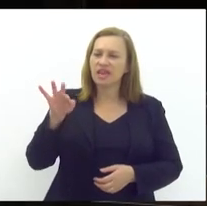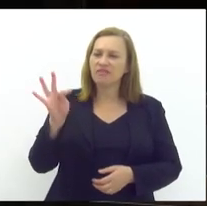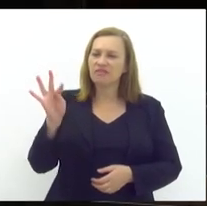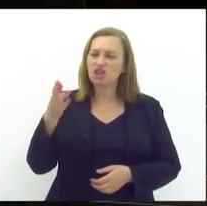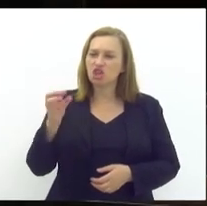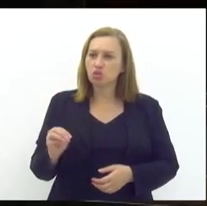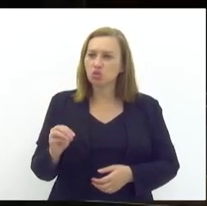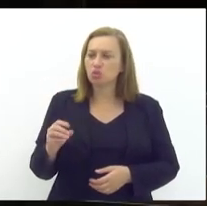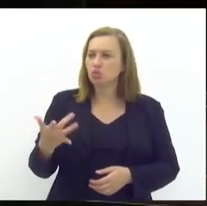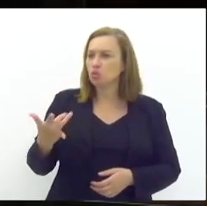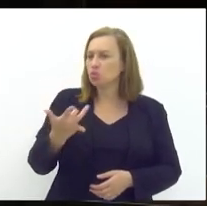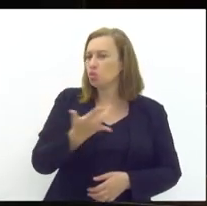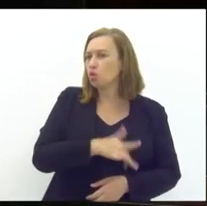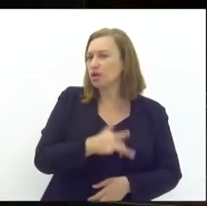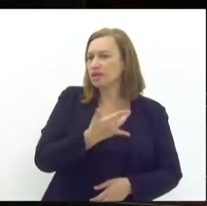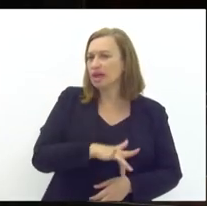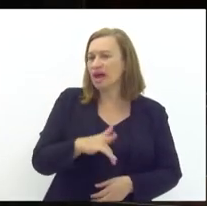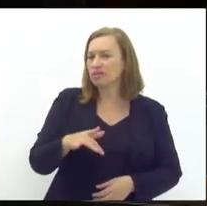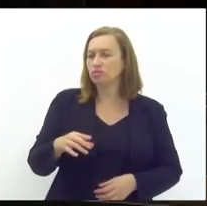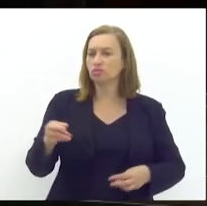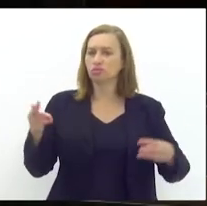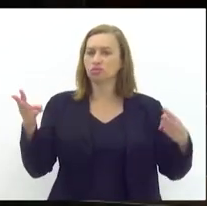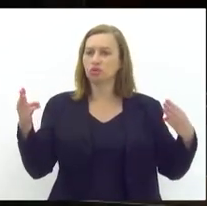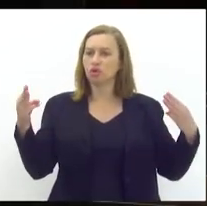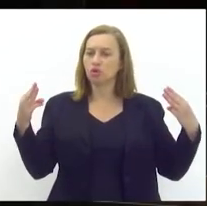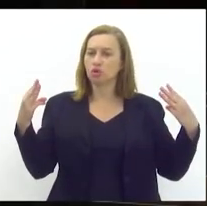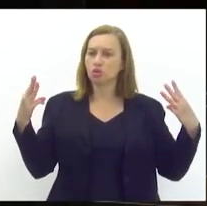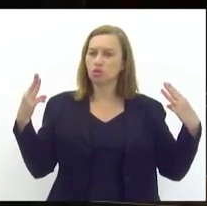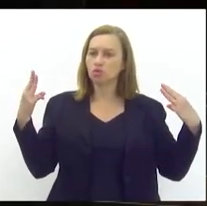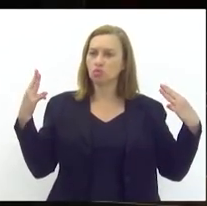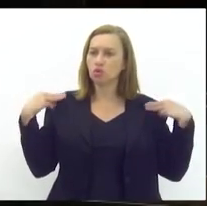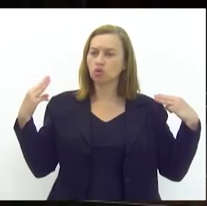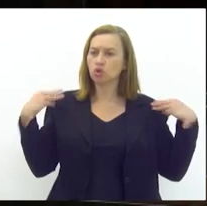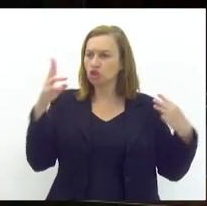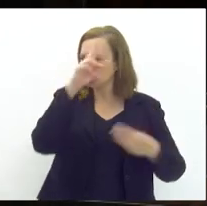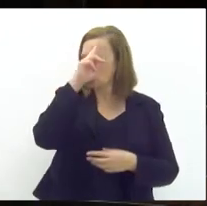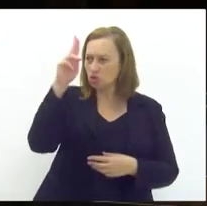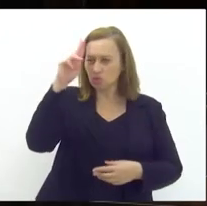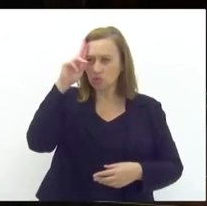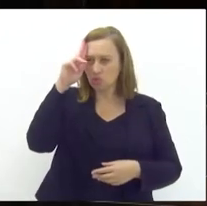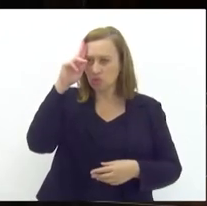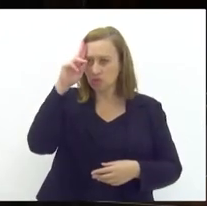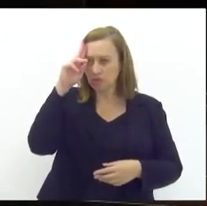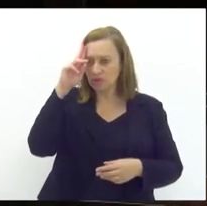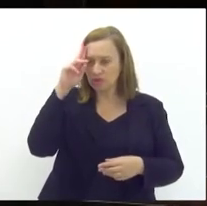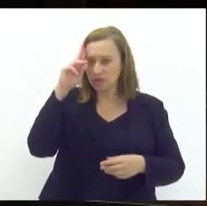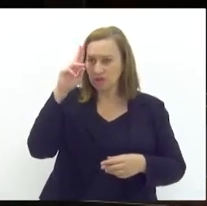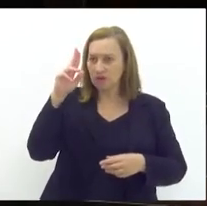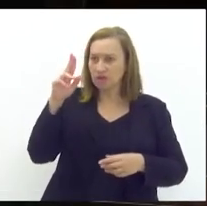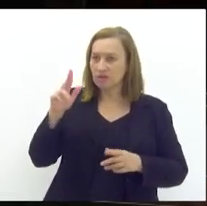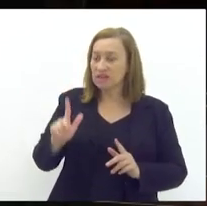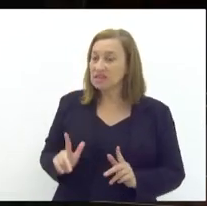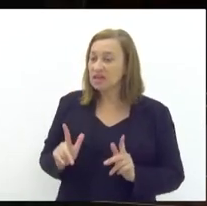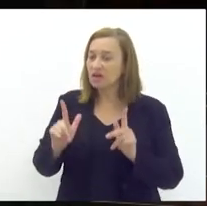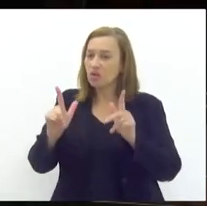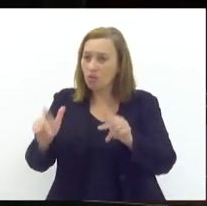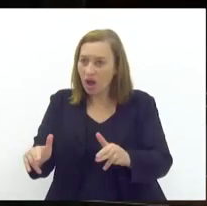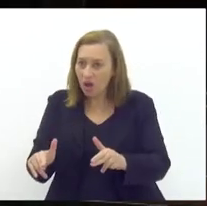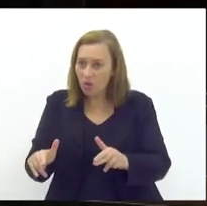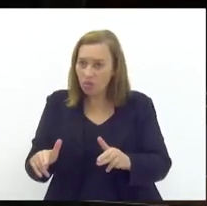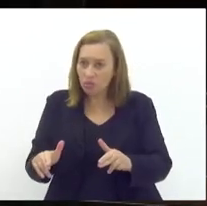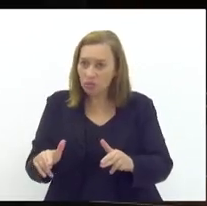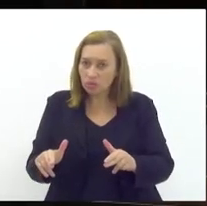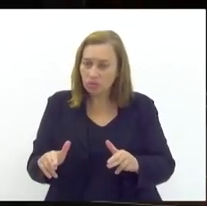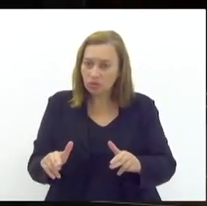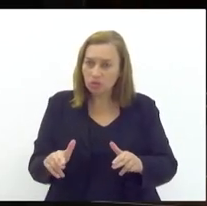o coitado do motorista de Uber terá o mesmo tratamento no IPVA dos proprietários de barcos